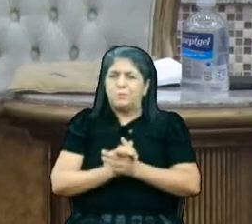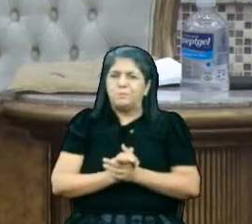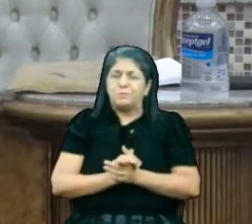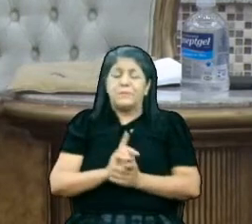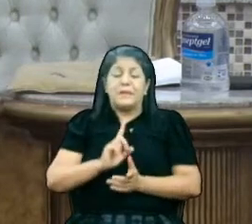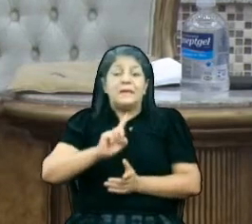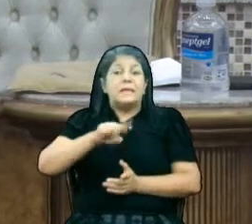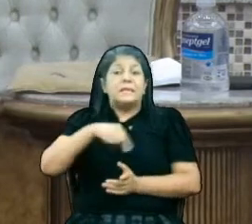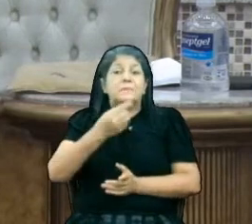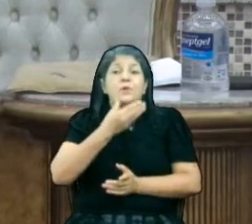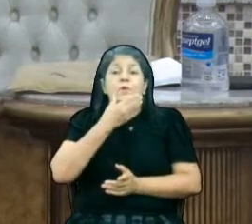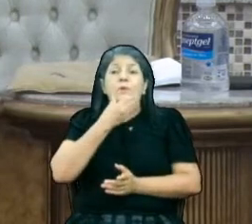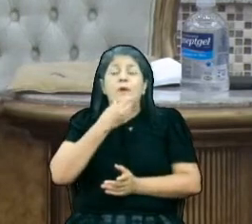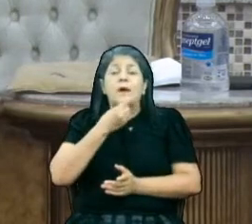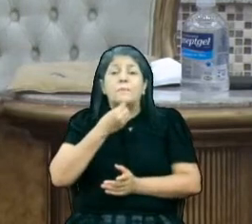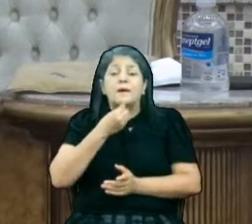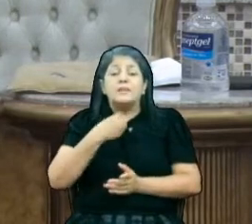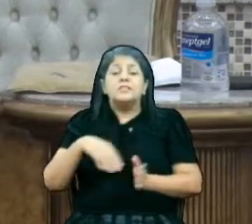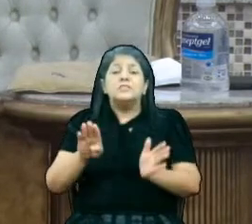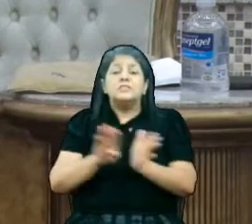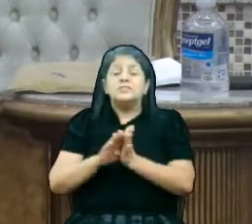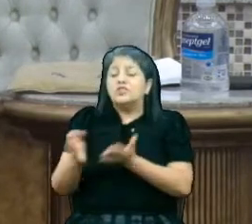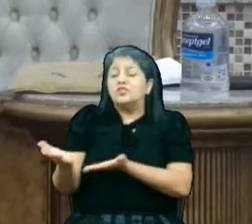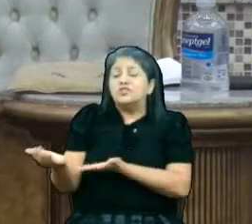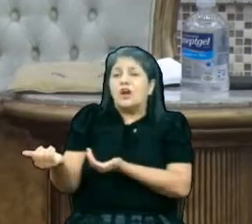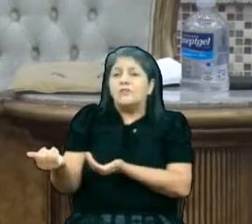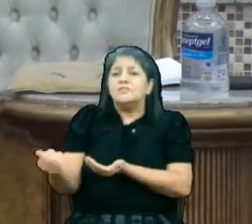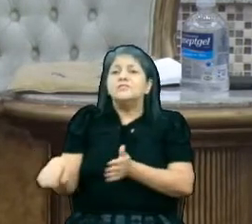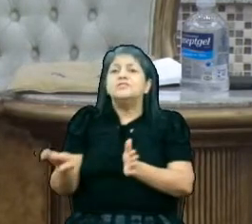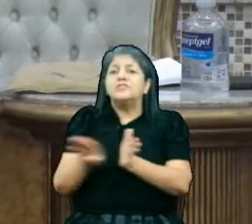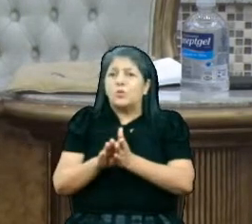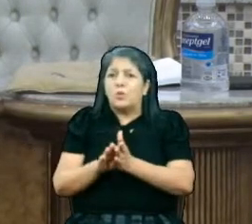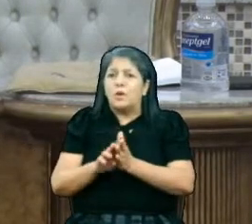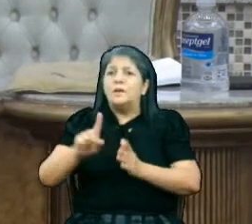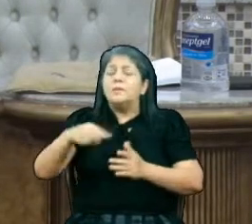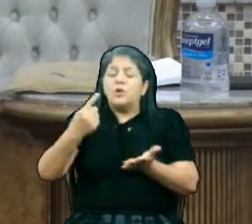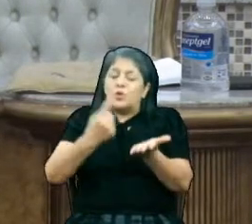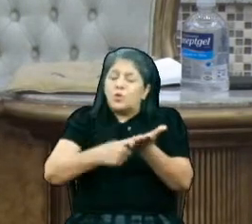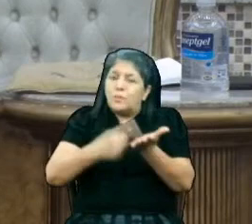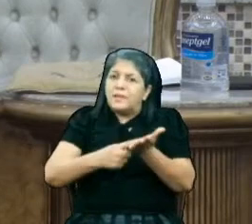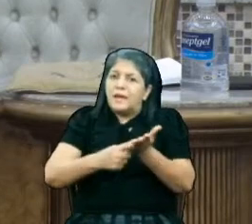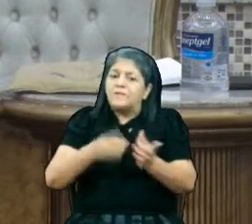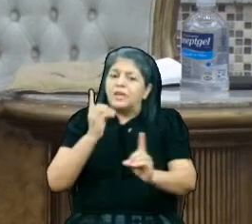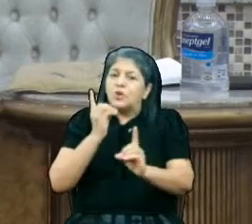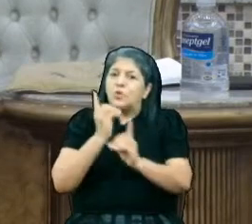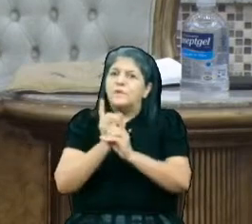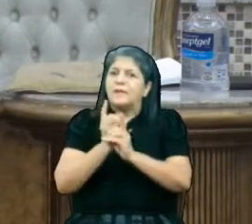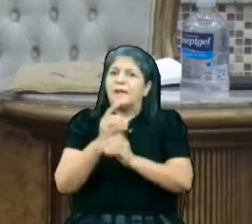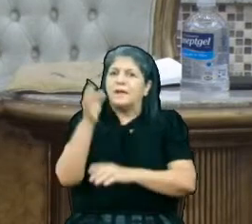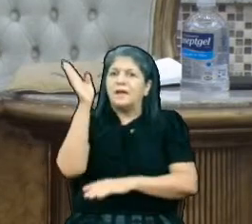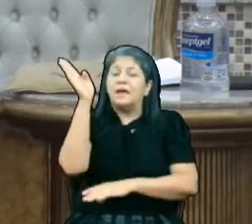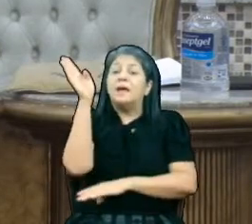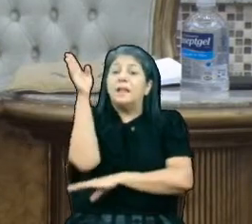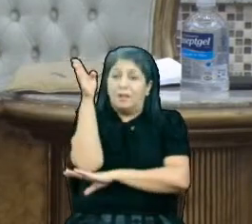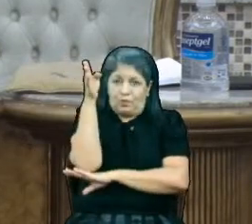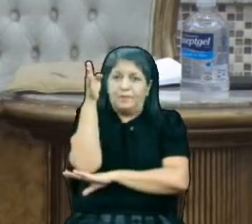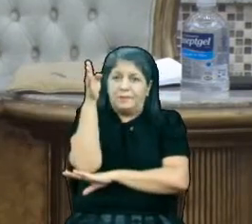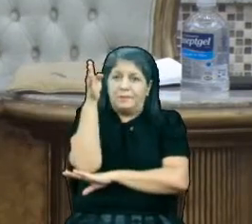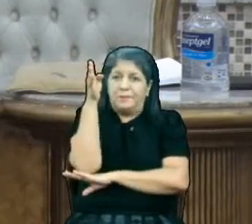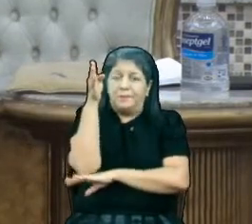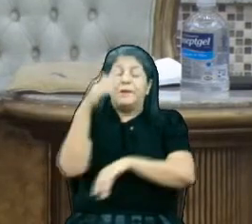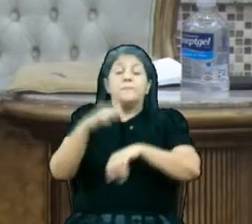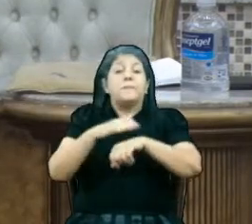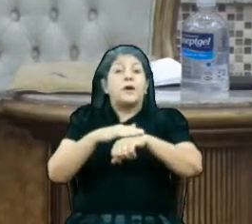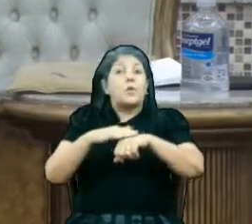normalmente nós perguntamos O que é isso não eles eles marcam encontro aqui no hotel para